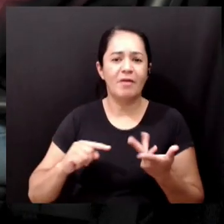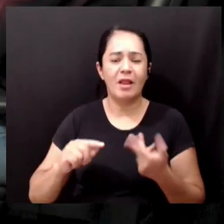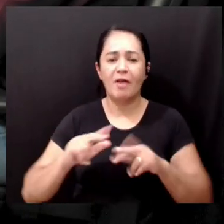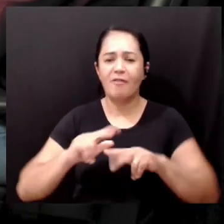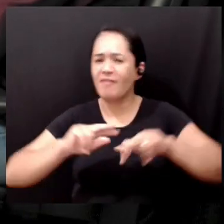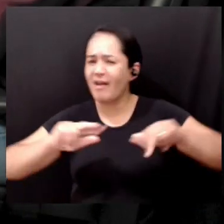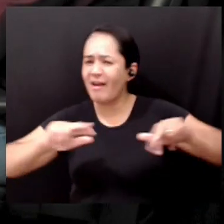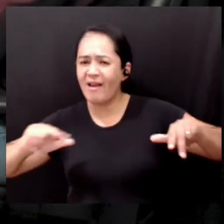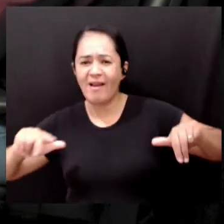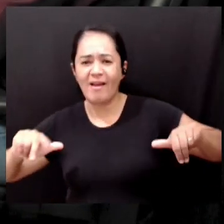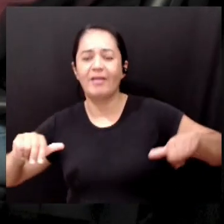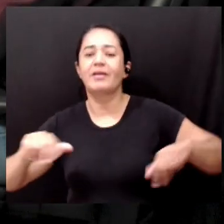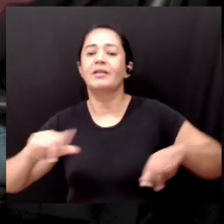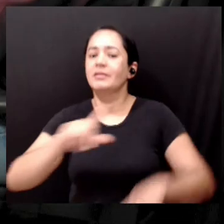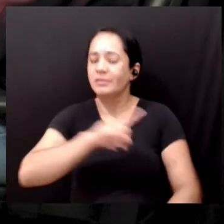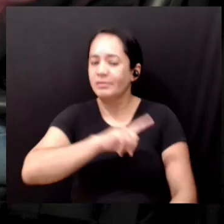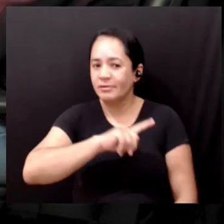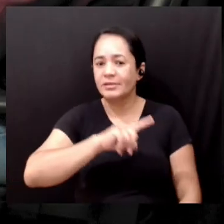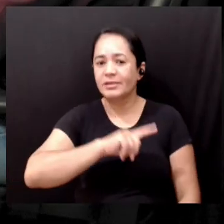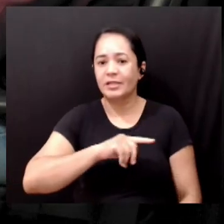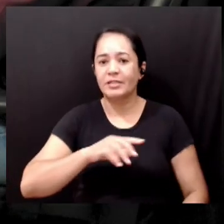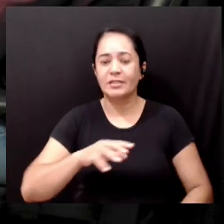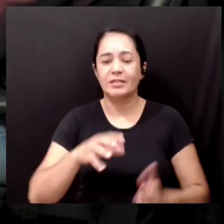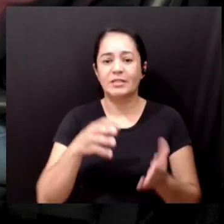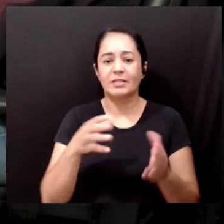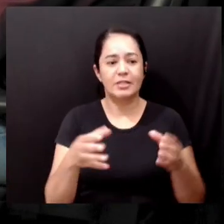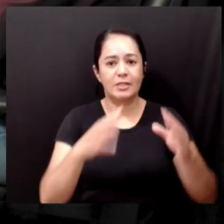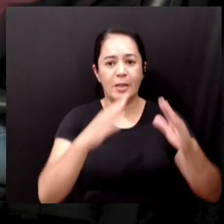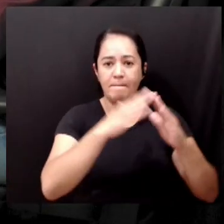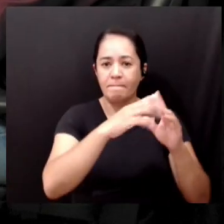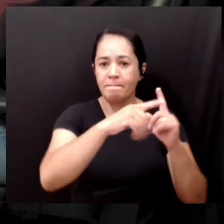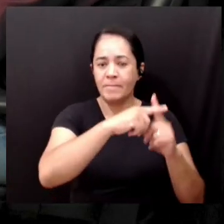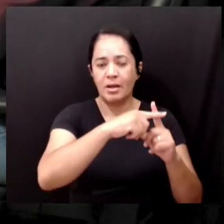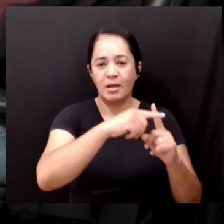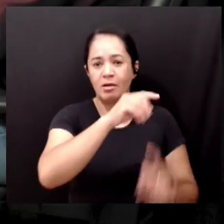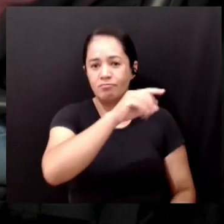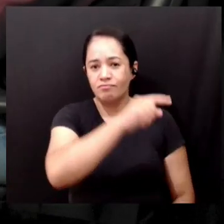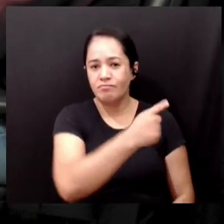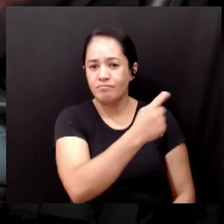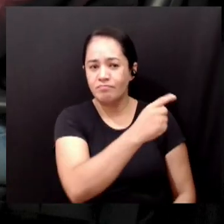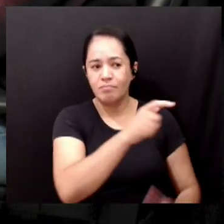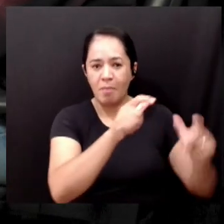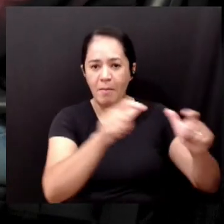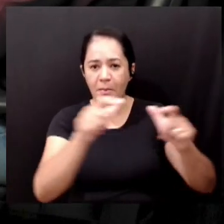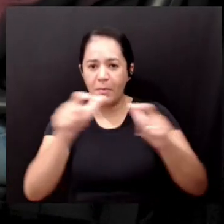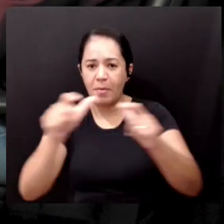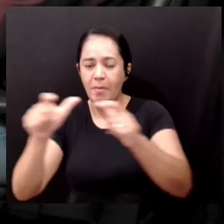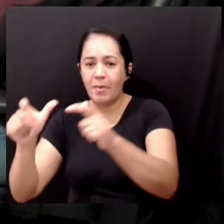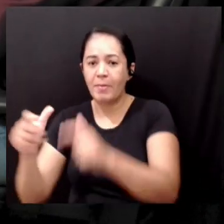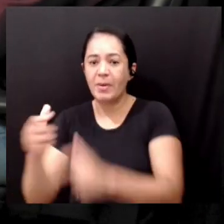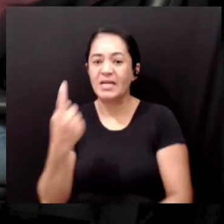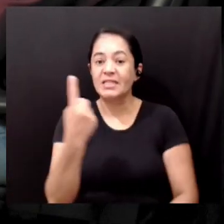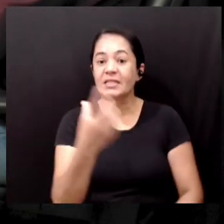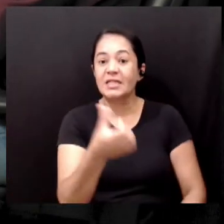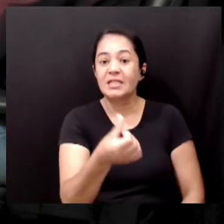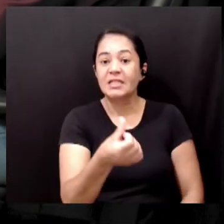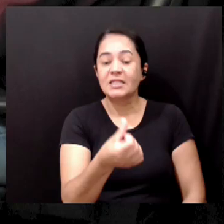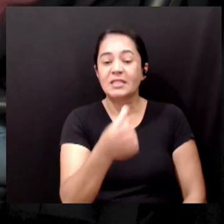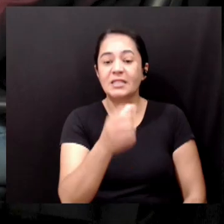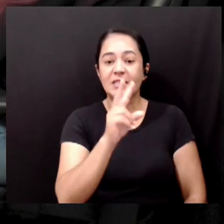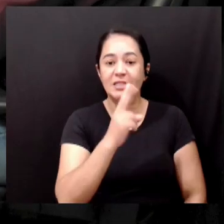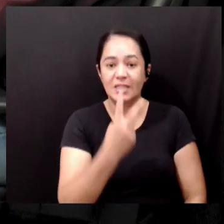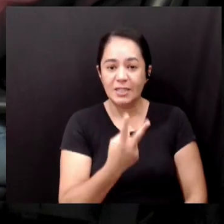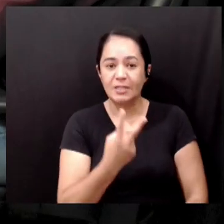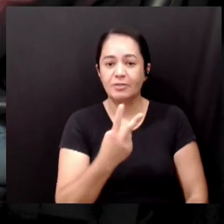Campinas, sim. é isso? São congregações. Então, Sim. temos 162 congregações na cidade de Campinas, então abrange bastante bairros,